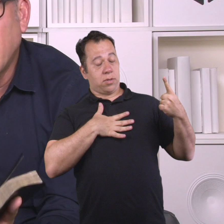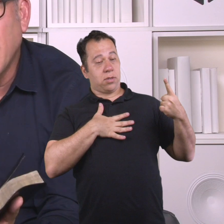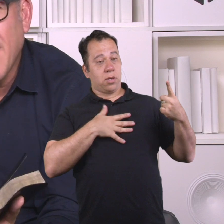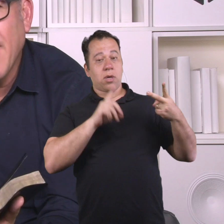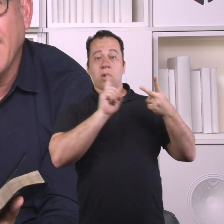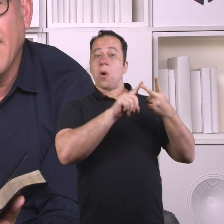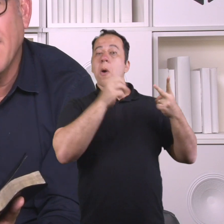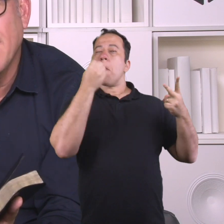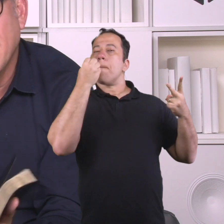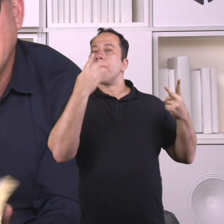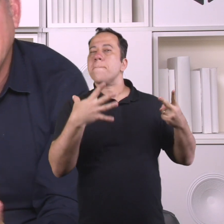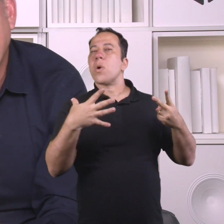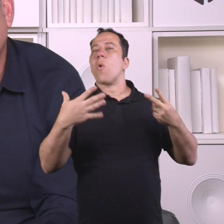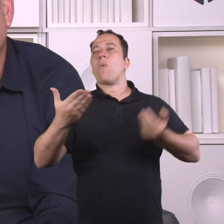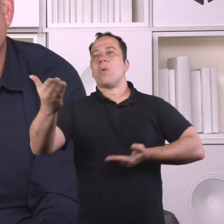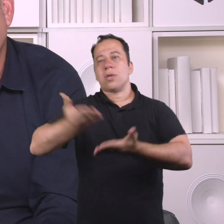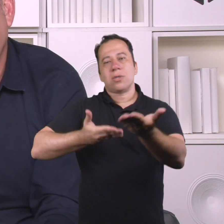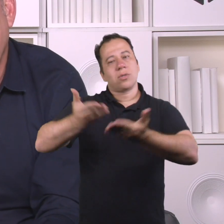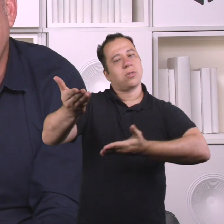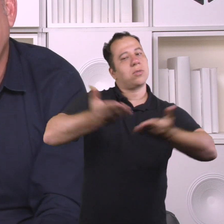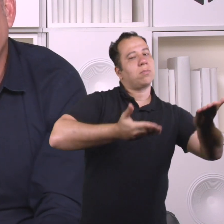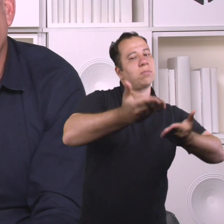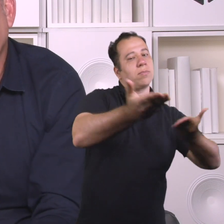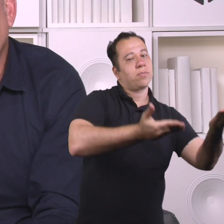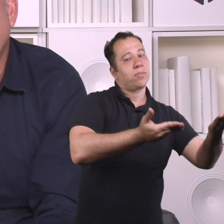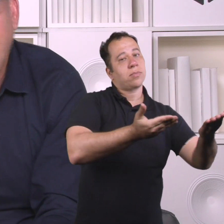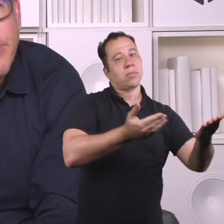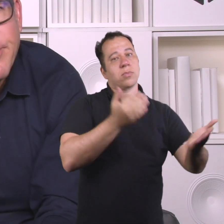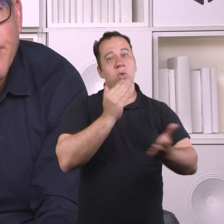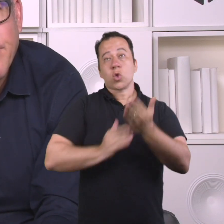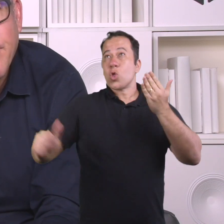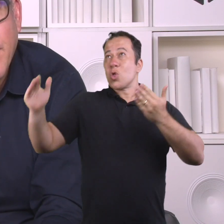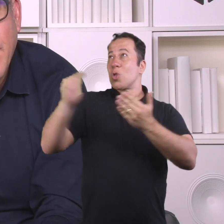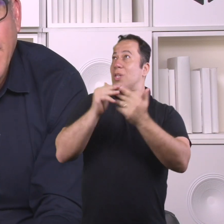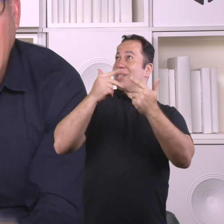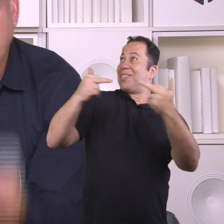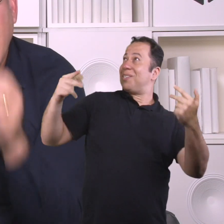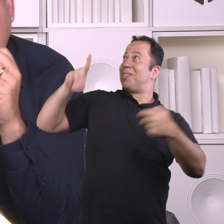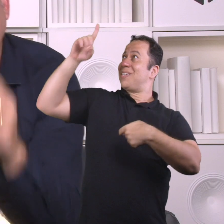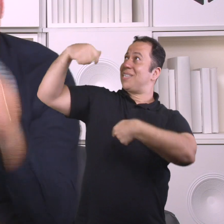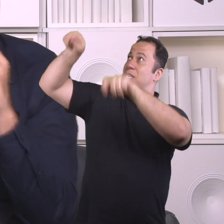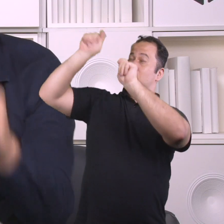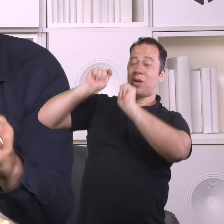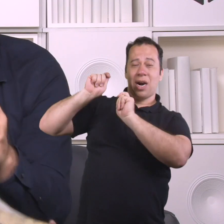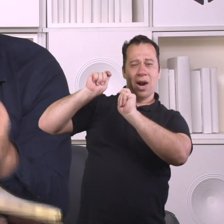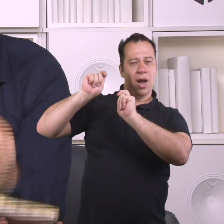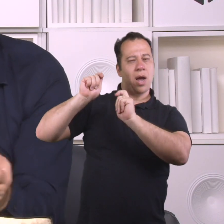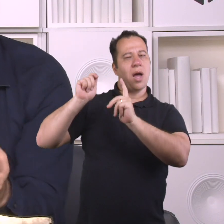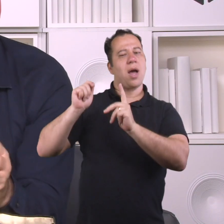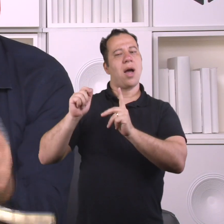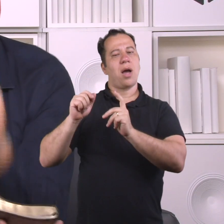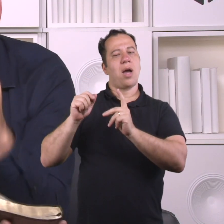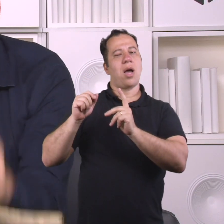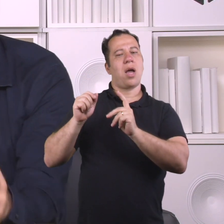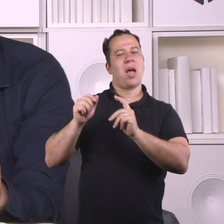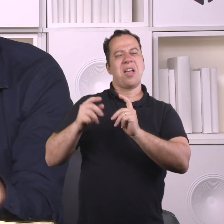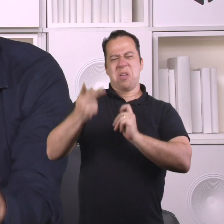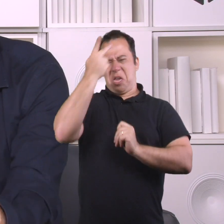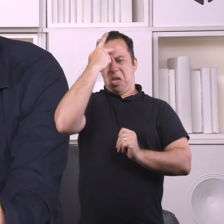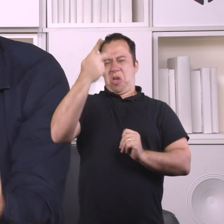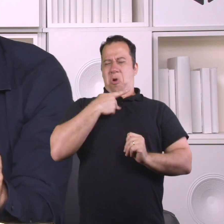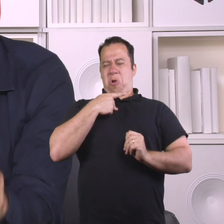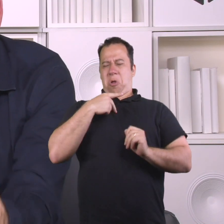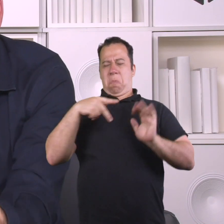Porque toda a riqueza de Deus é para o bem comum. Nenhum recurso de Deus é para uso